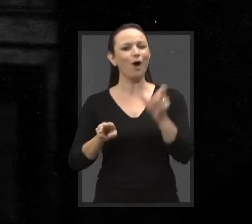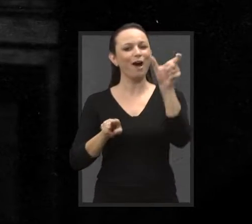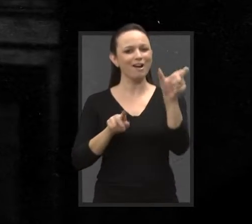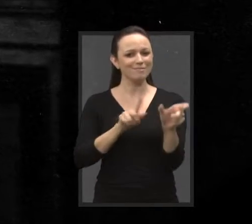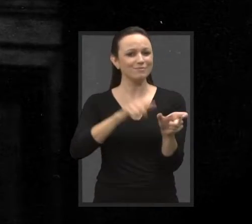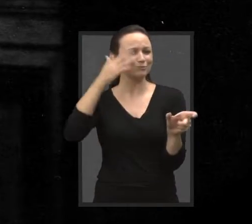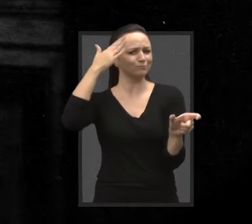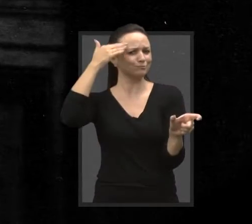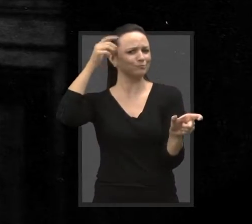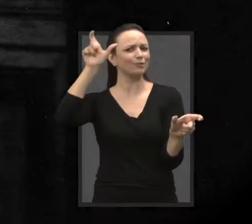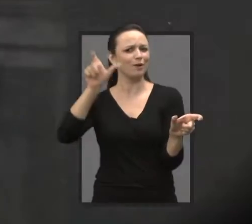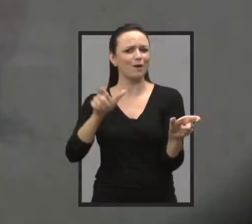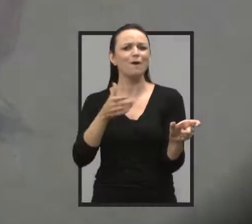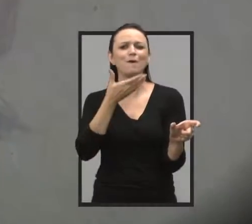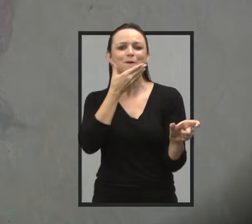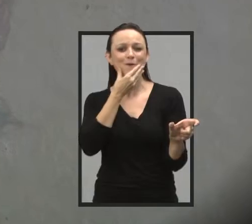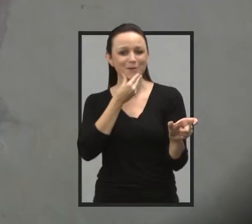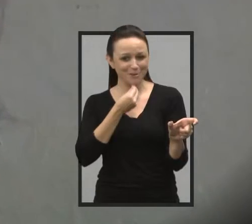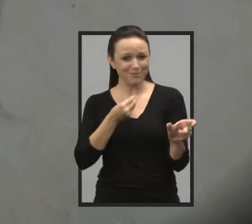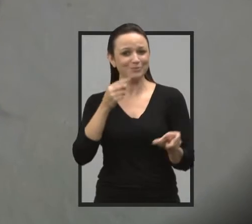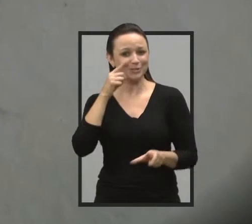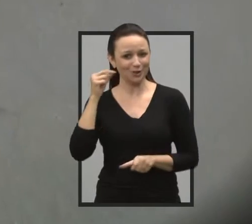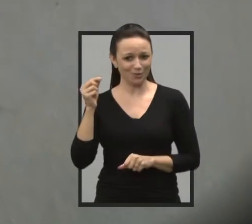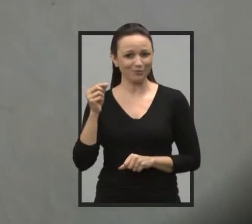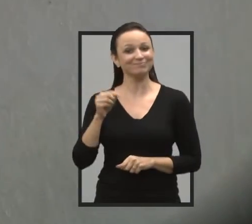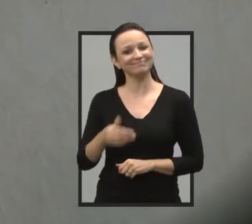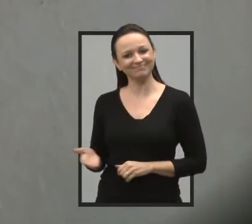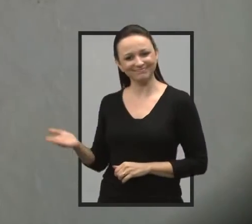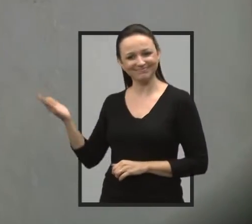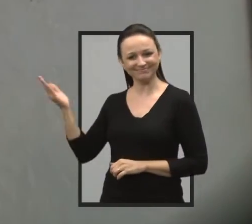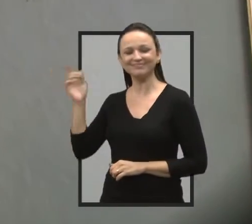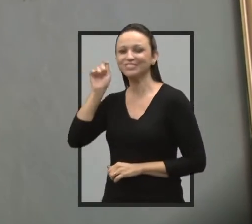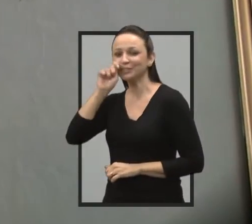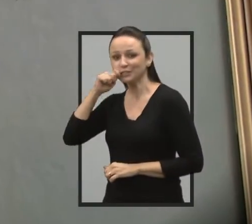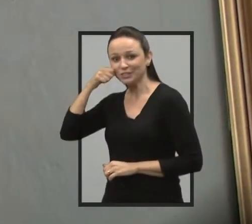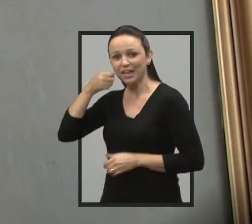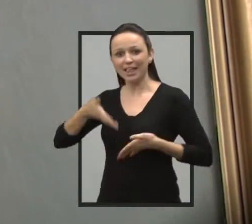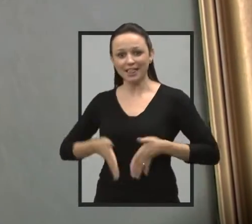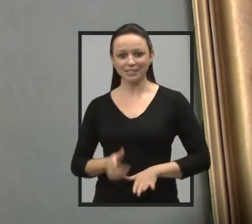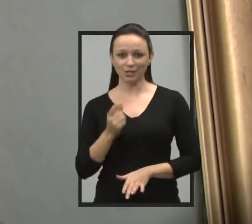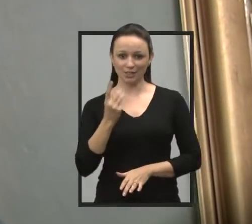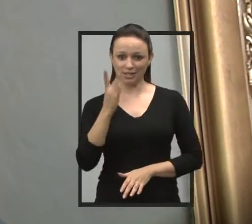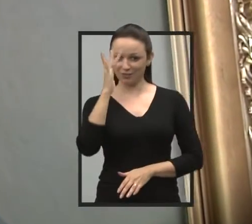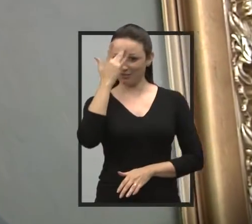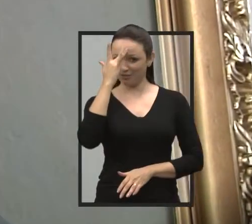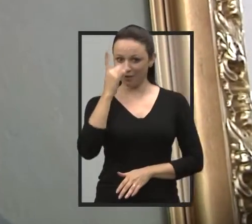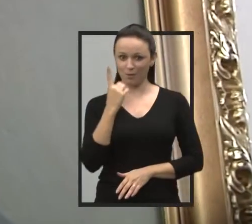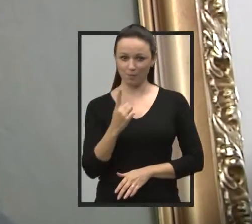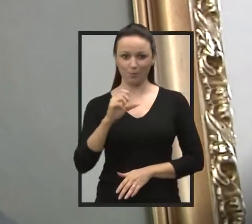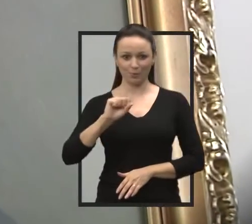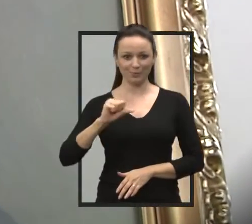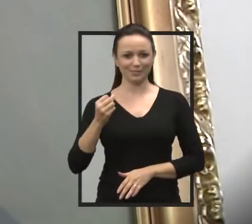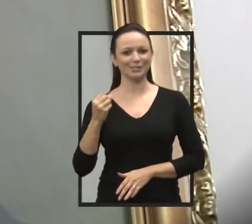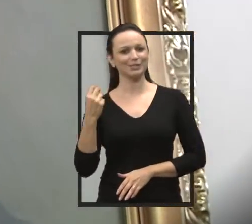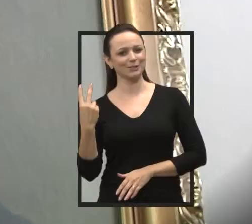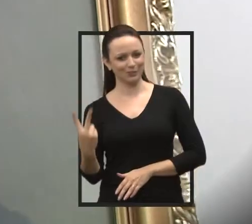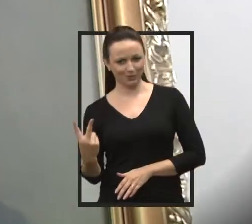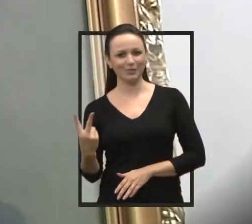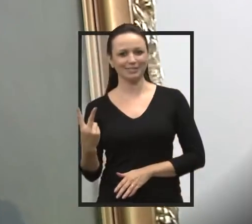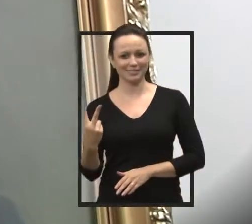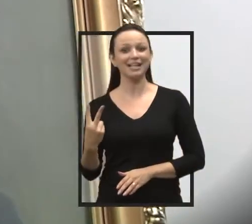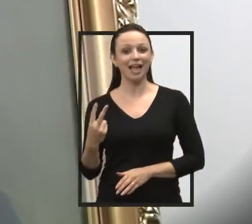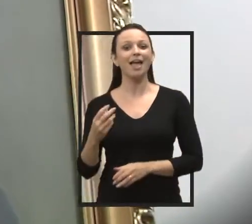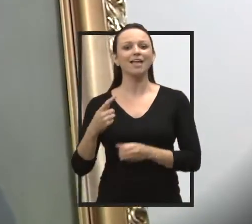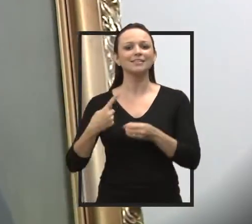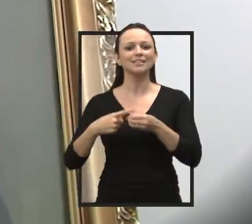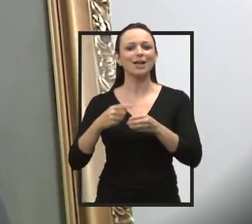mais prestigiosos jauenses. Edgar Ferraz nasceu no dia 13 de fevereiro de 1862, na